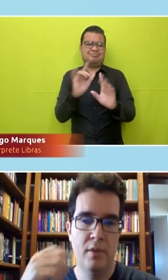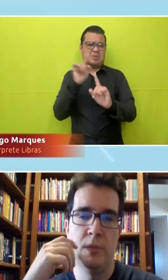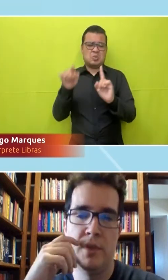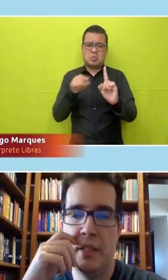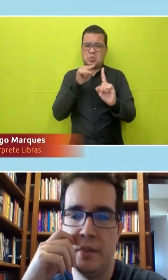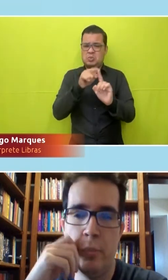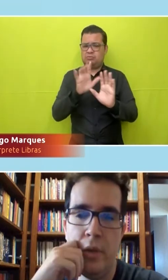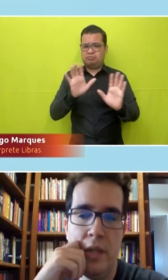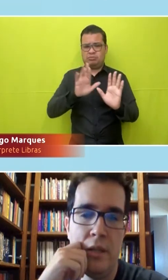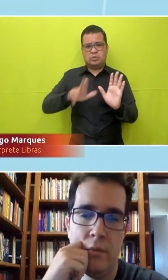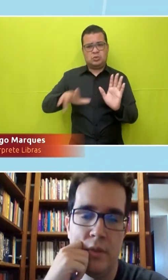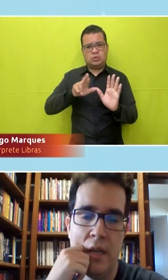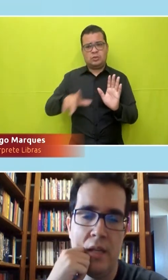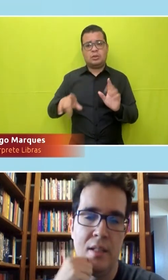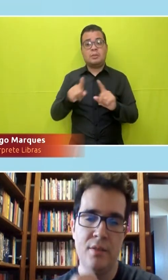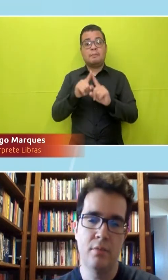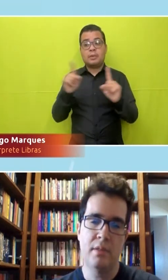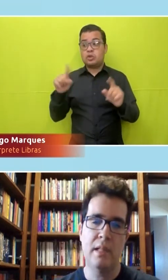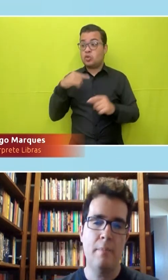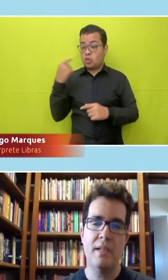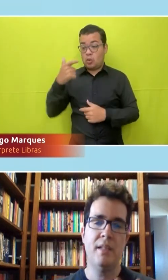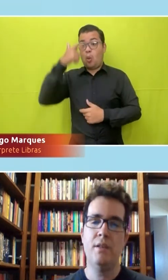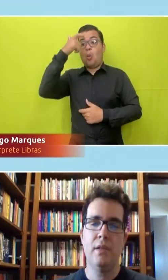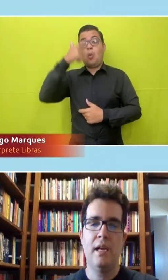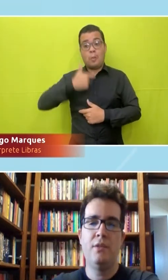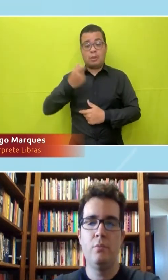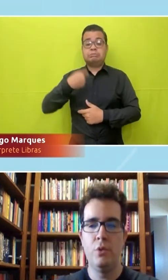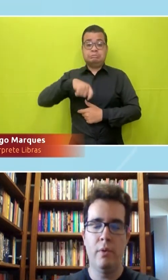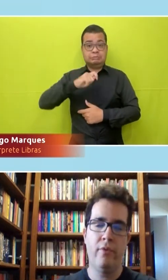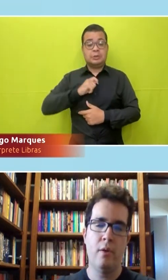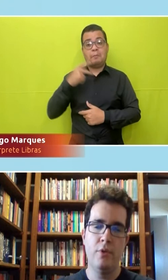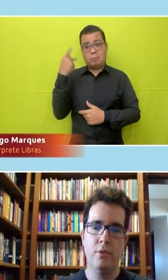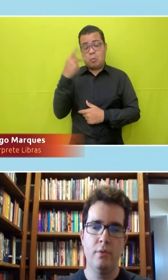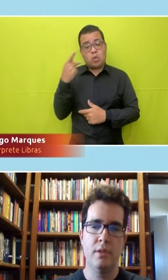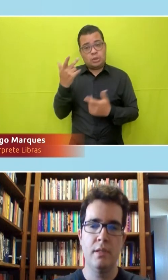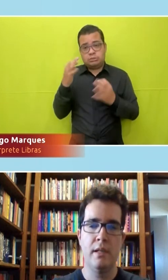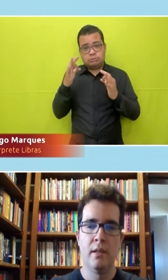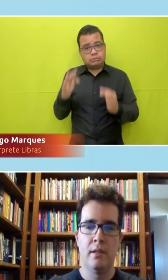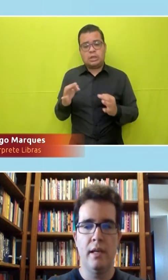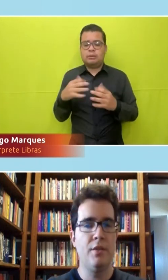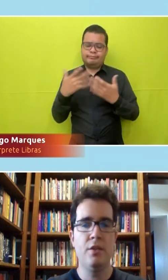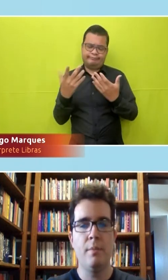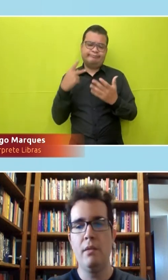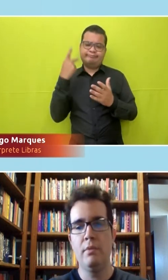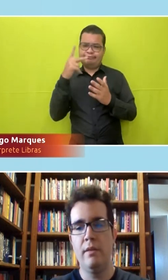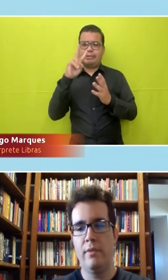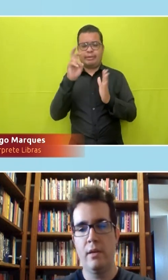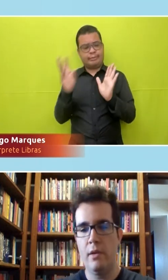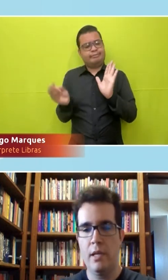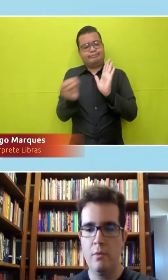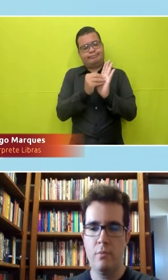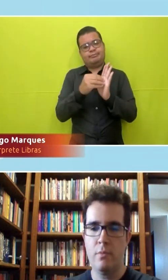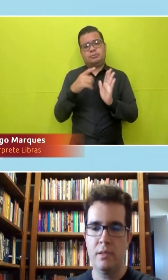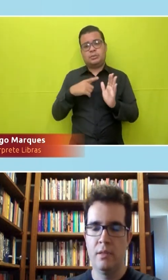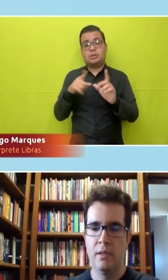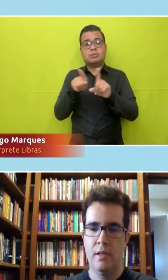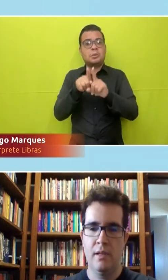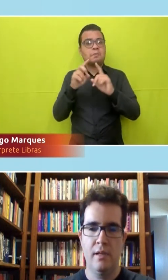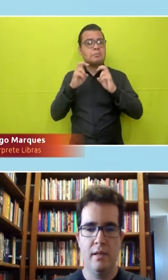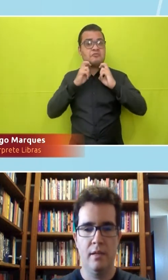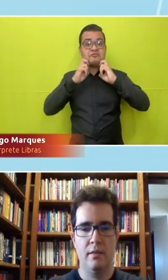enfim, somos seres políticos, né? E isso está presente lá de uma forma ou de outra, né? E a gente também não tem vergonha